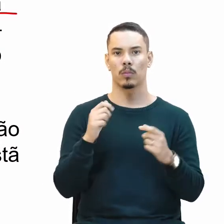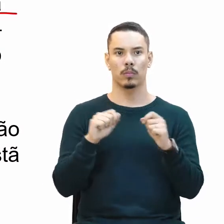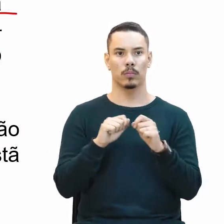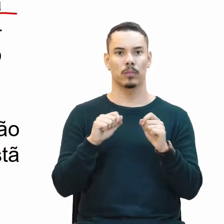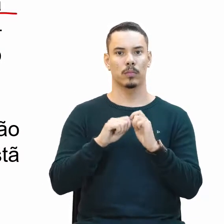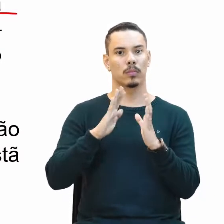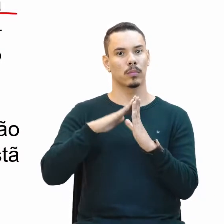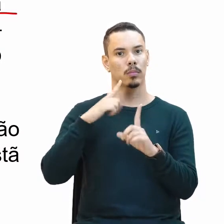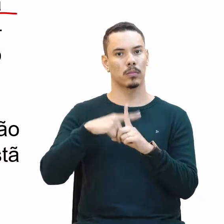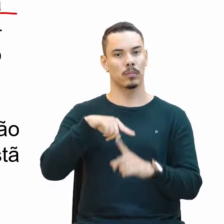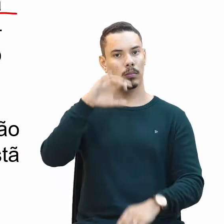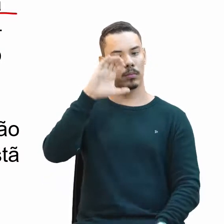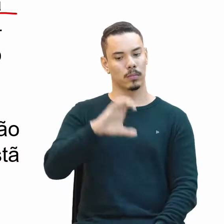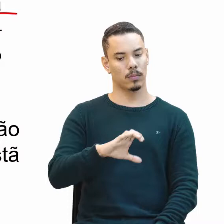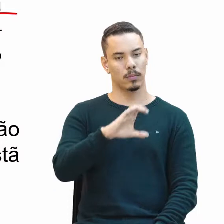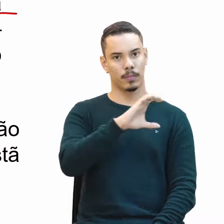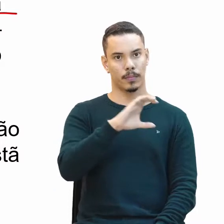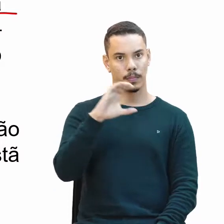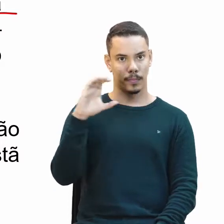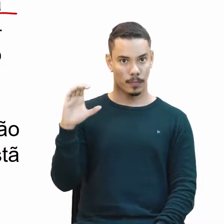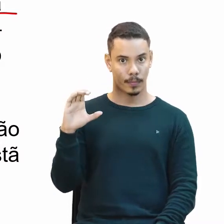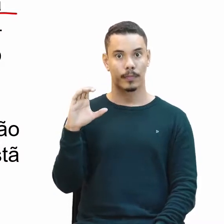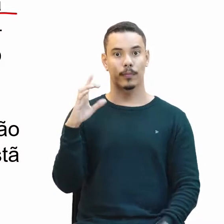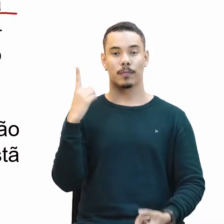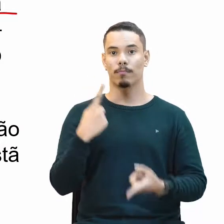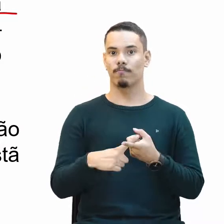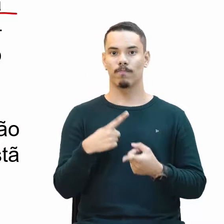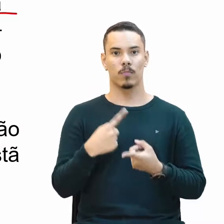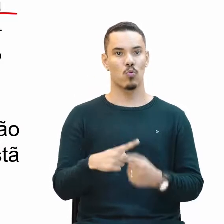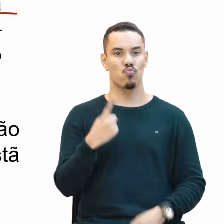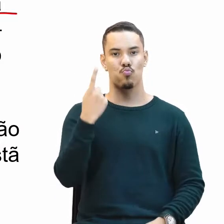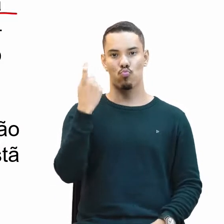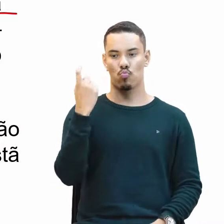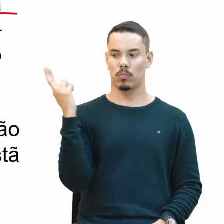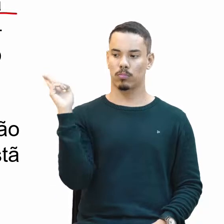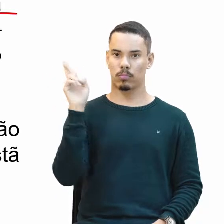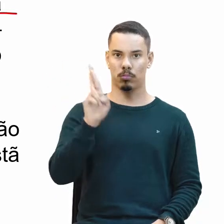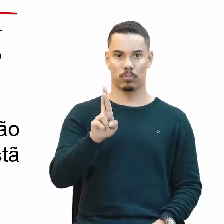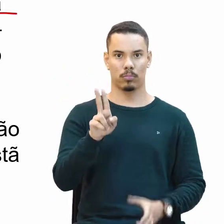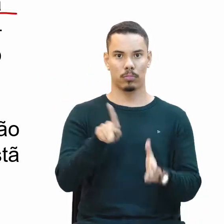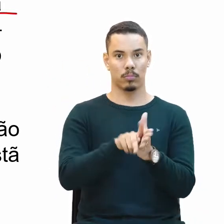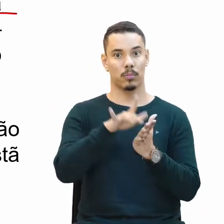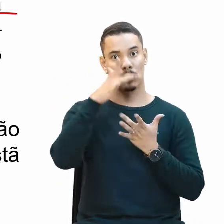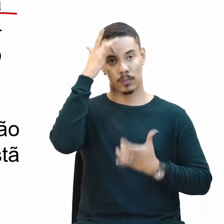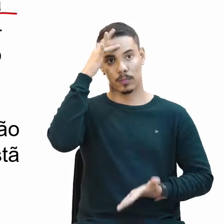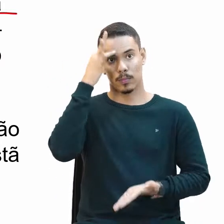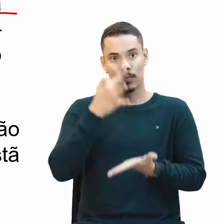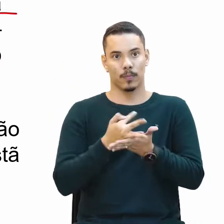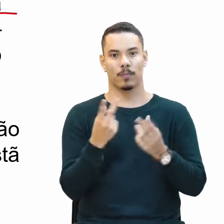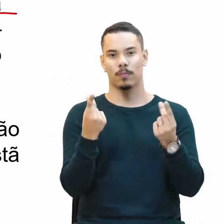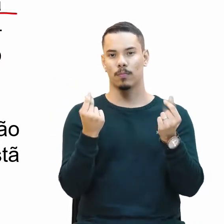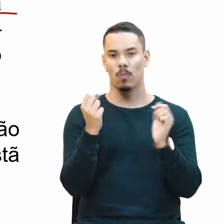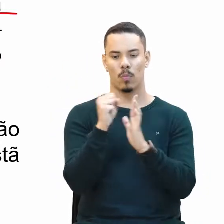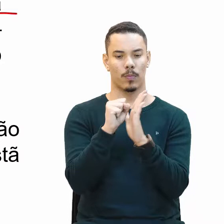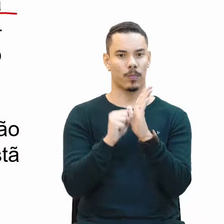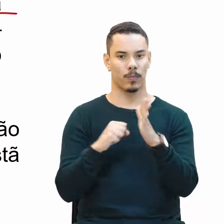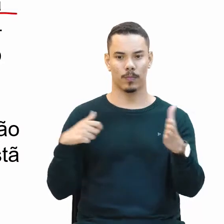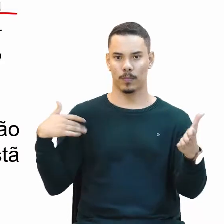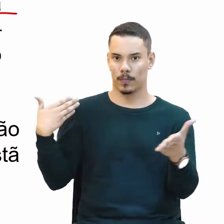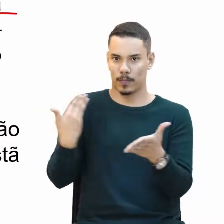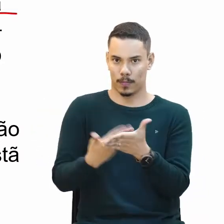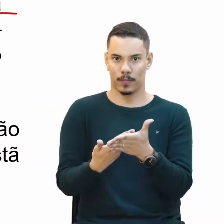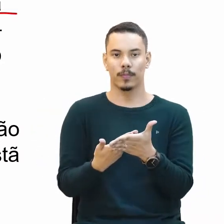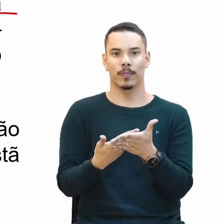Igreja Católica, até então única representante da fé cristã por muitos séculos. E isso,